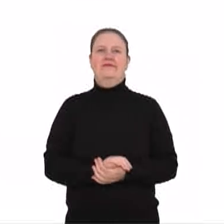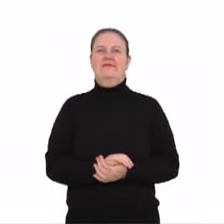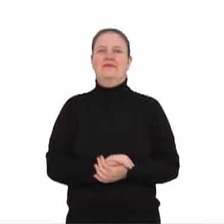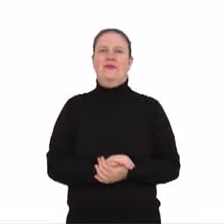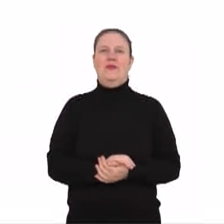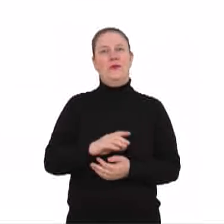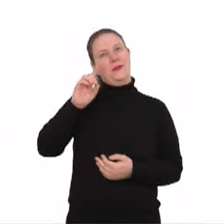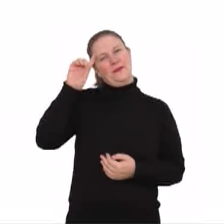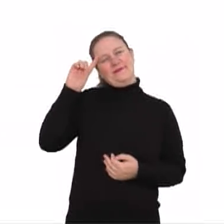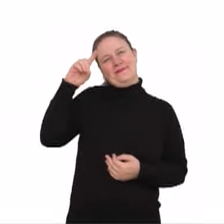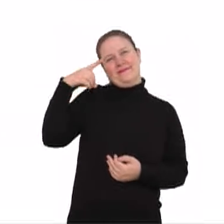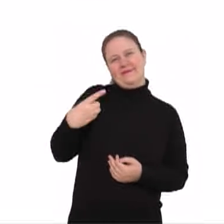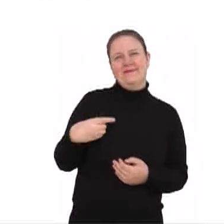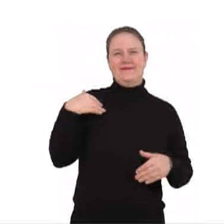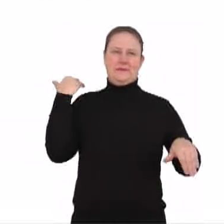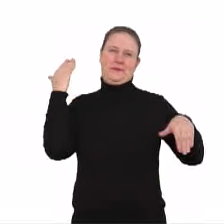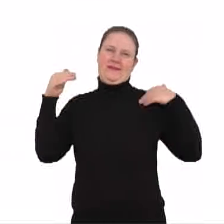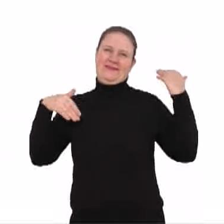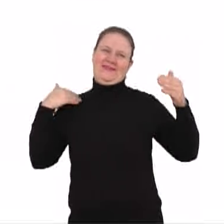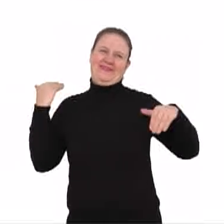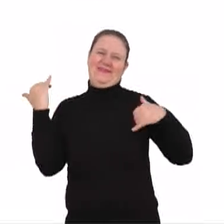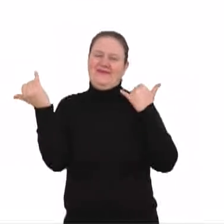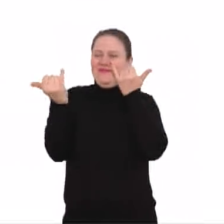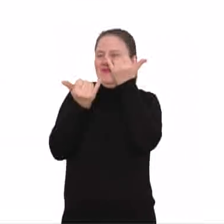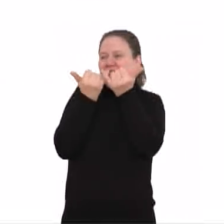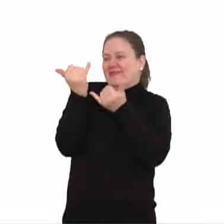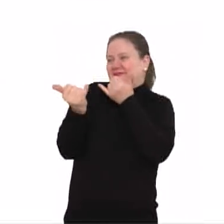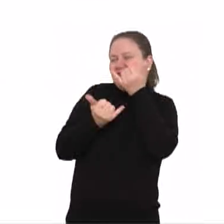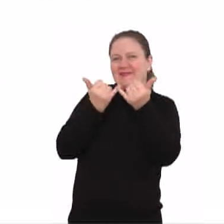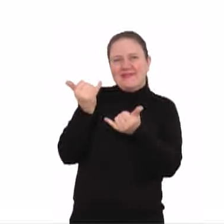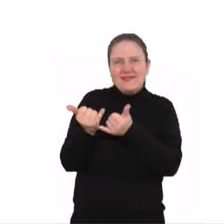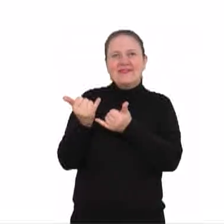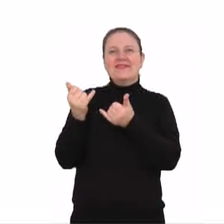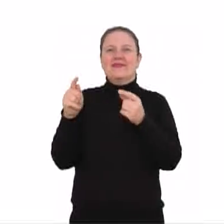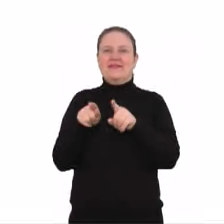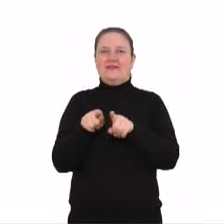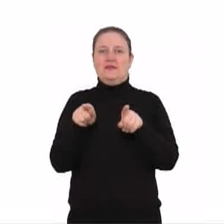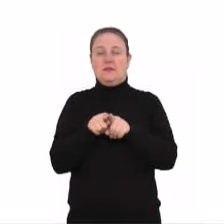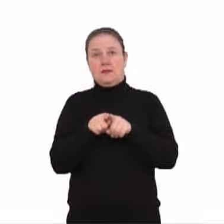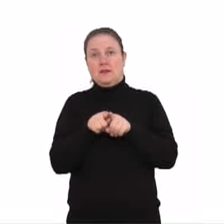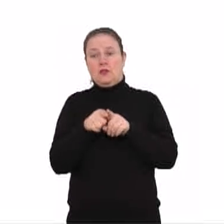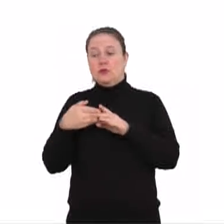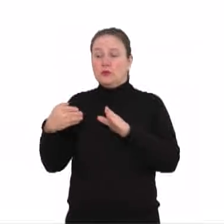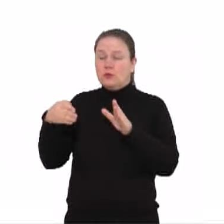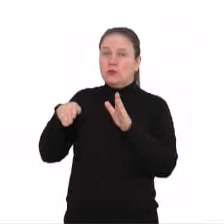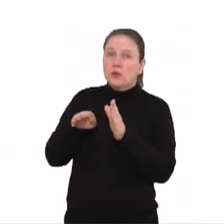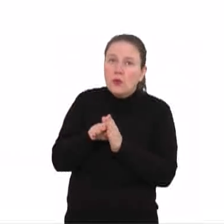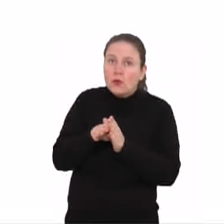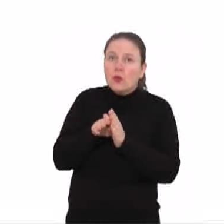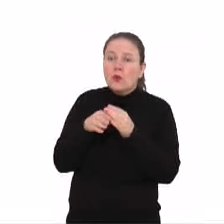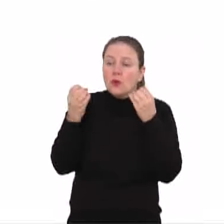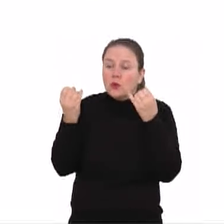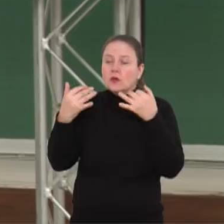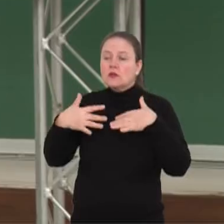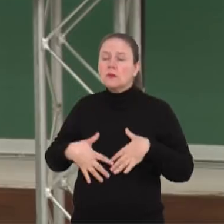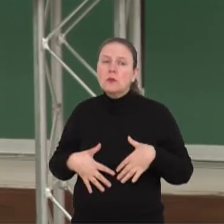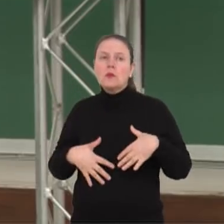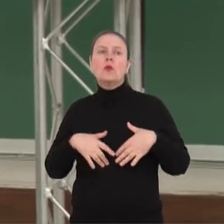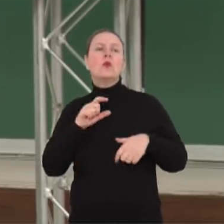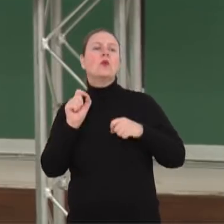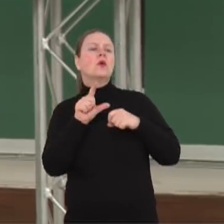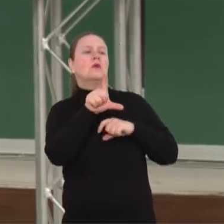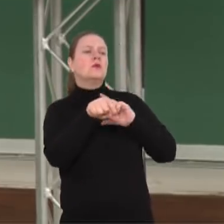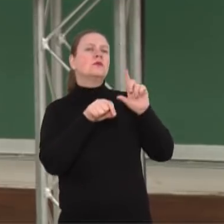foi um diazinho no parque, né? Então, a gente chegou lá no parque, a gente contou sobre alguns